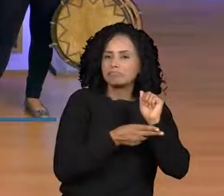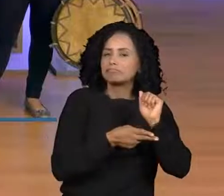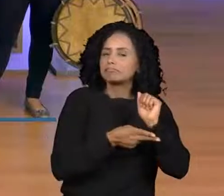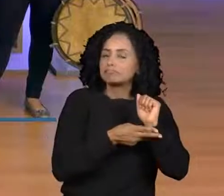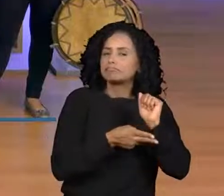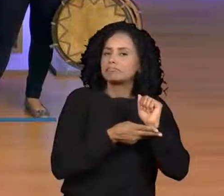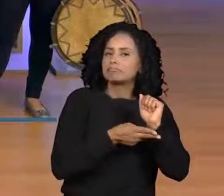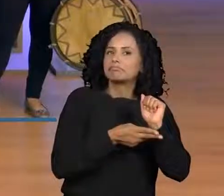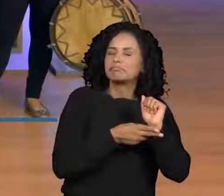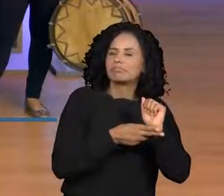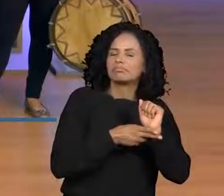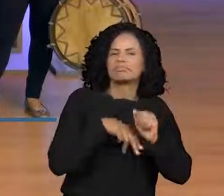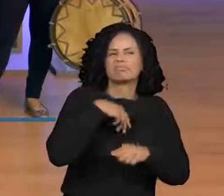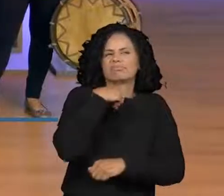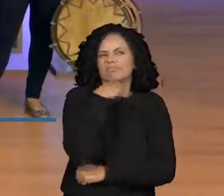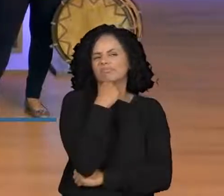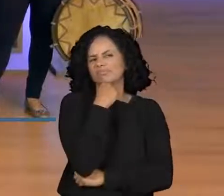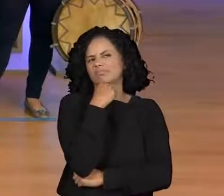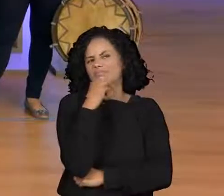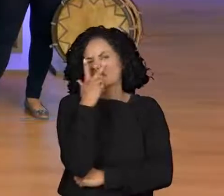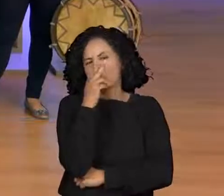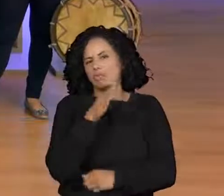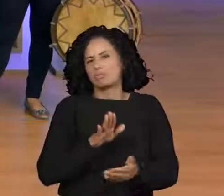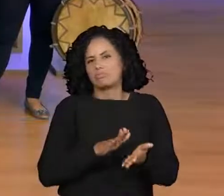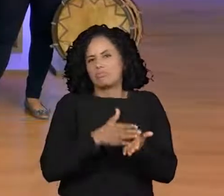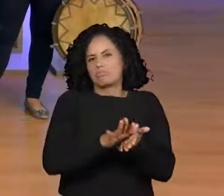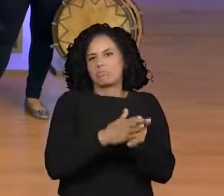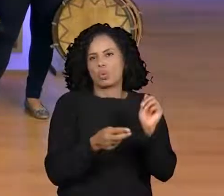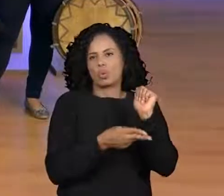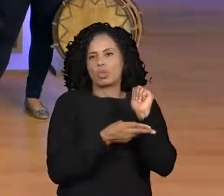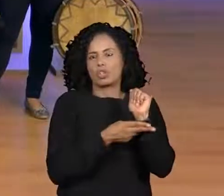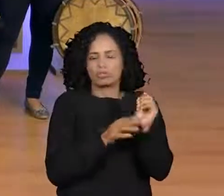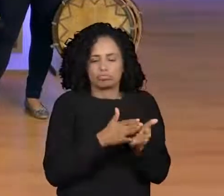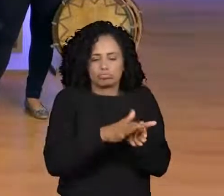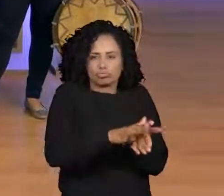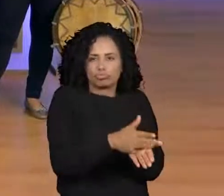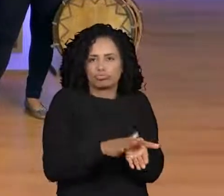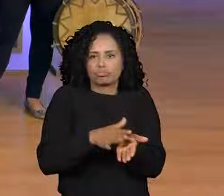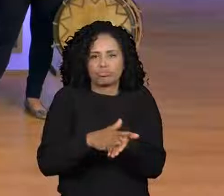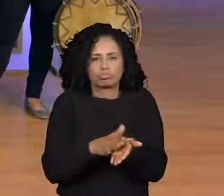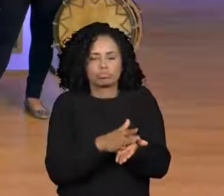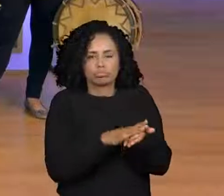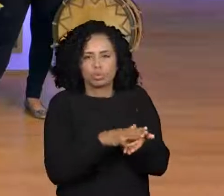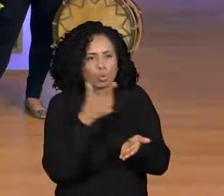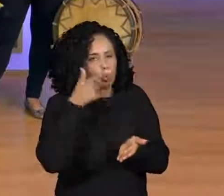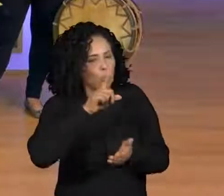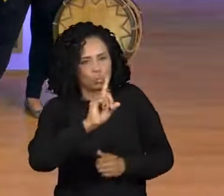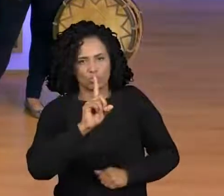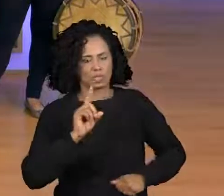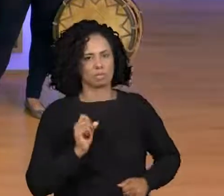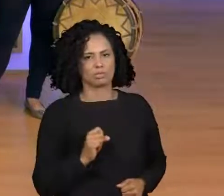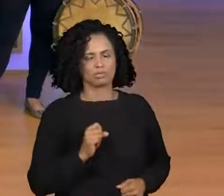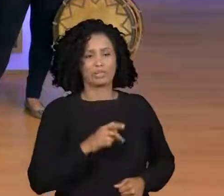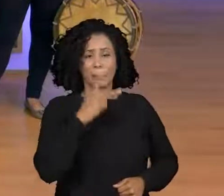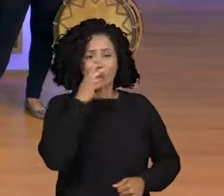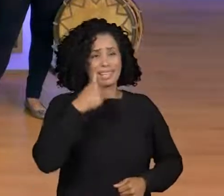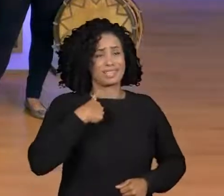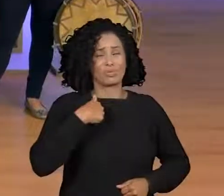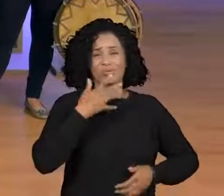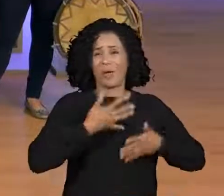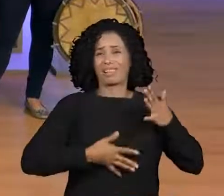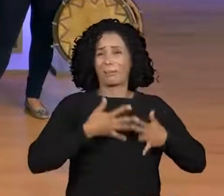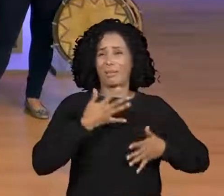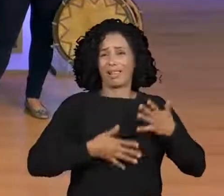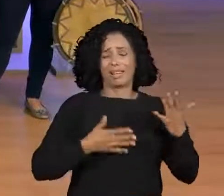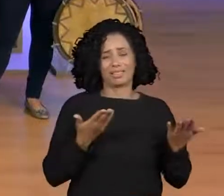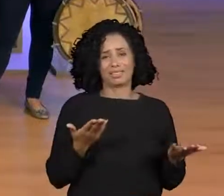Essa pessoa não pegou o ritmo ainda dessa caminhada. Eu saí daquela sua marcação. Então, o